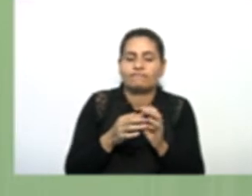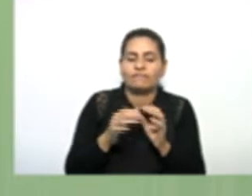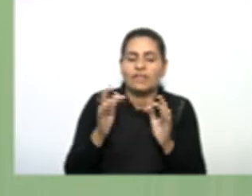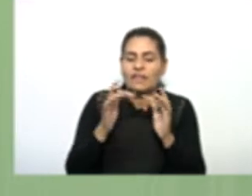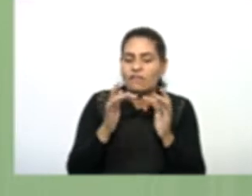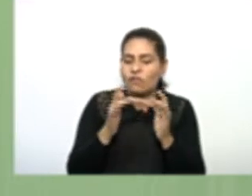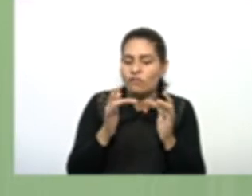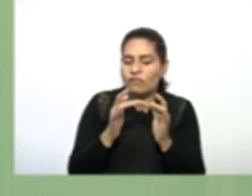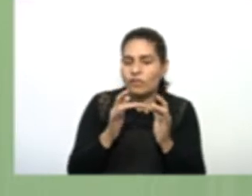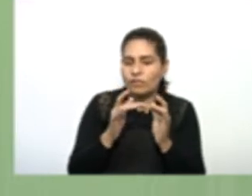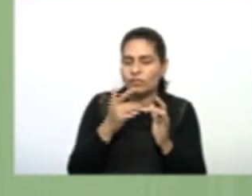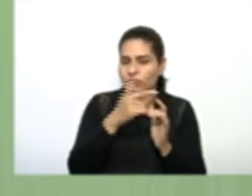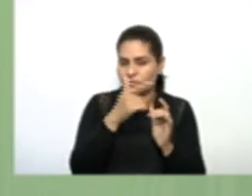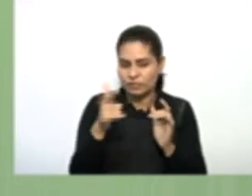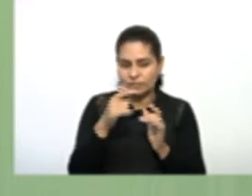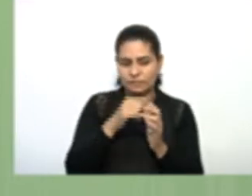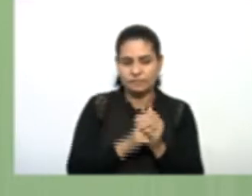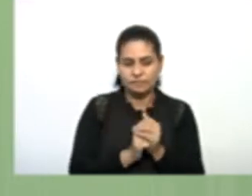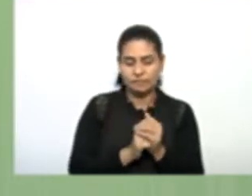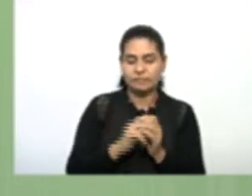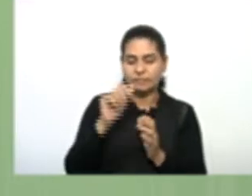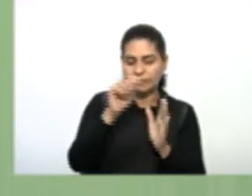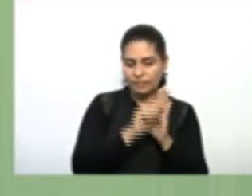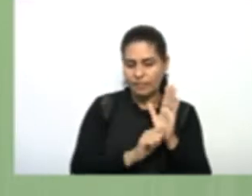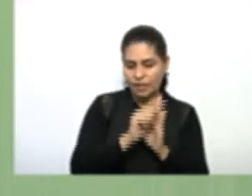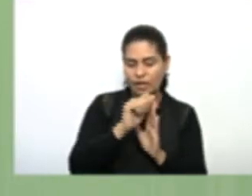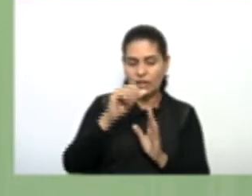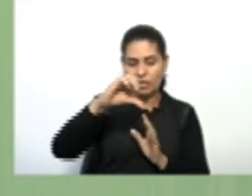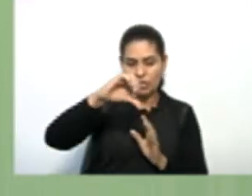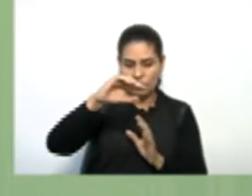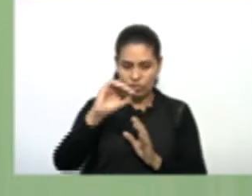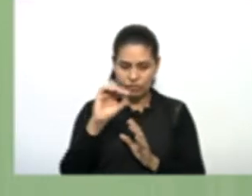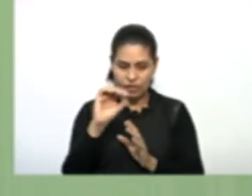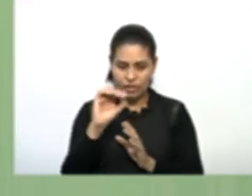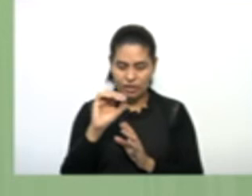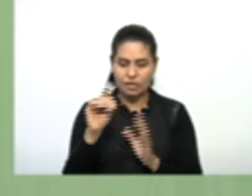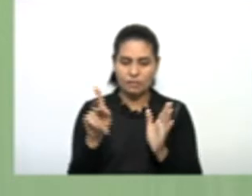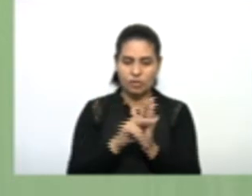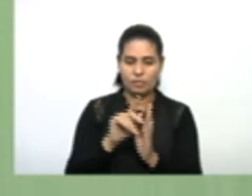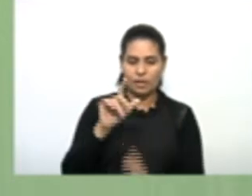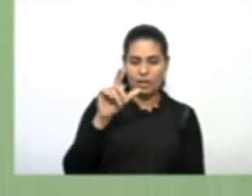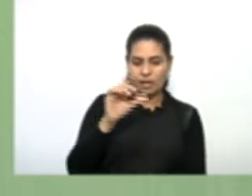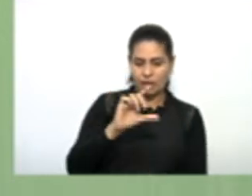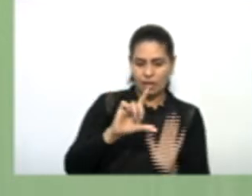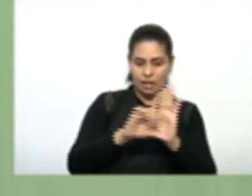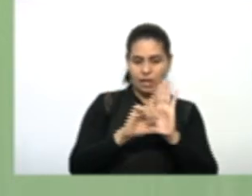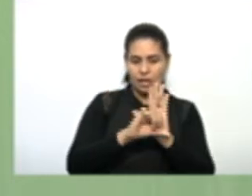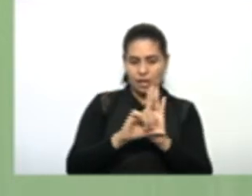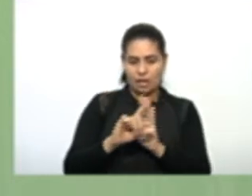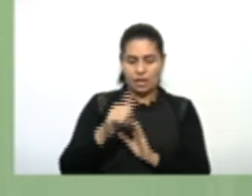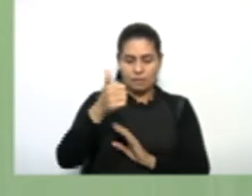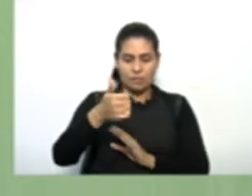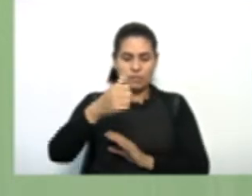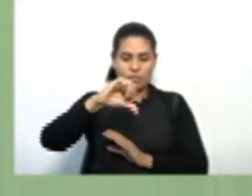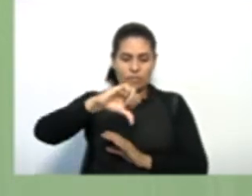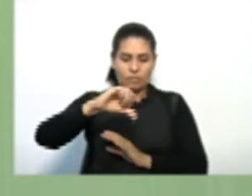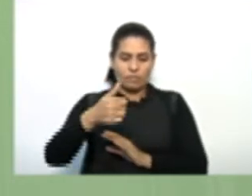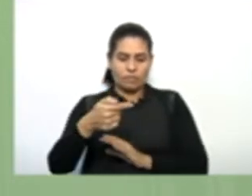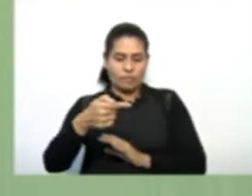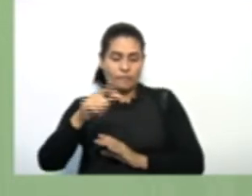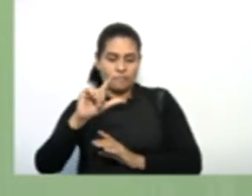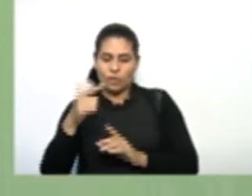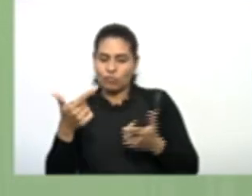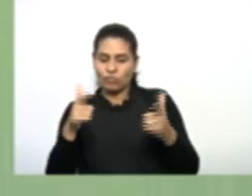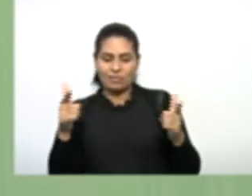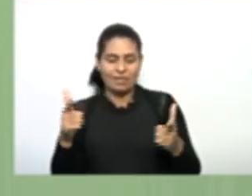cooperativas. Nesse artigo 90 dessa lei das cooperativas, que é uma lei de 1971, ele diz que não existe